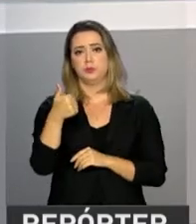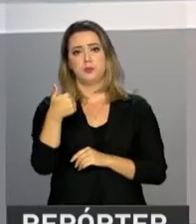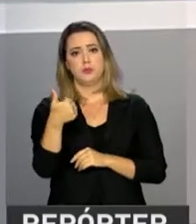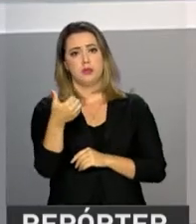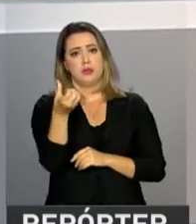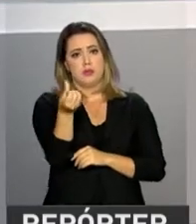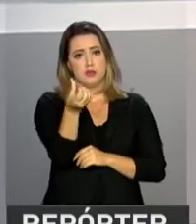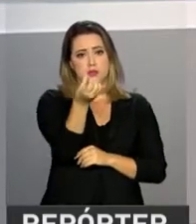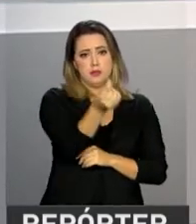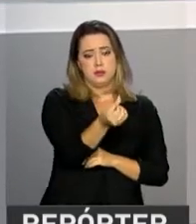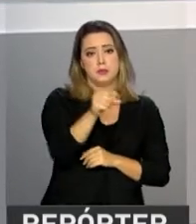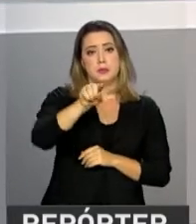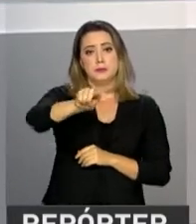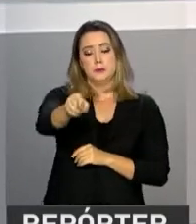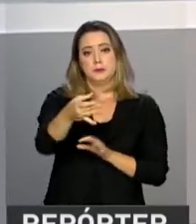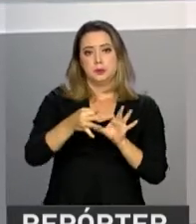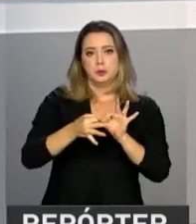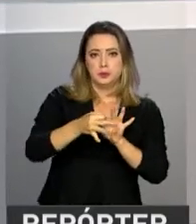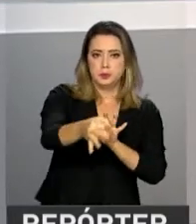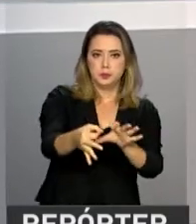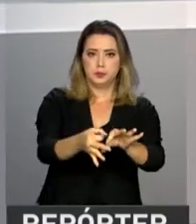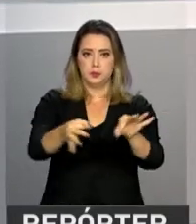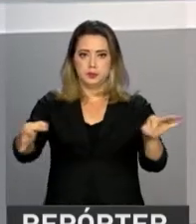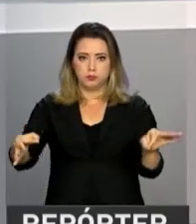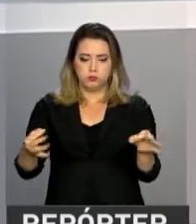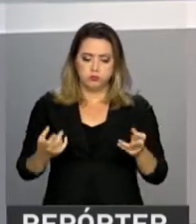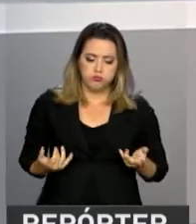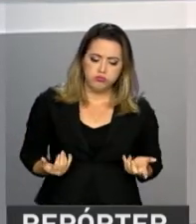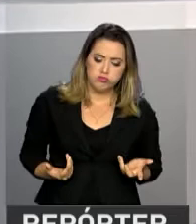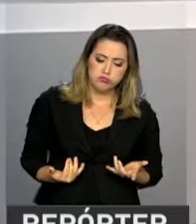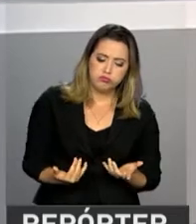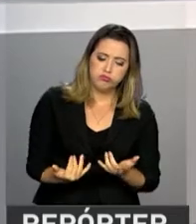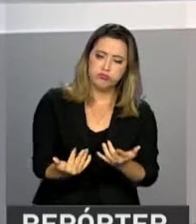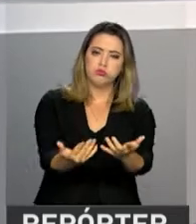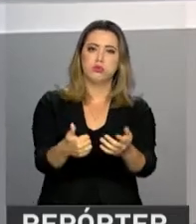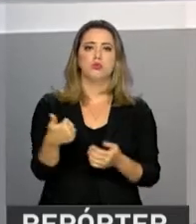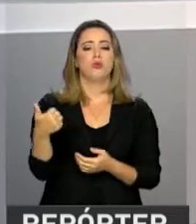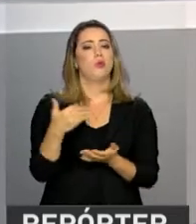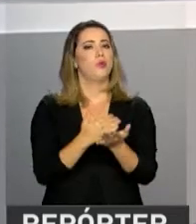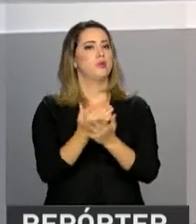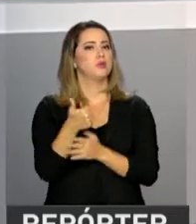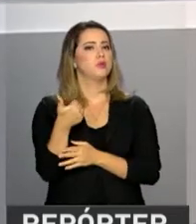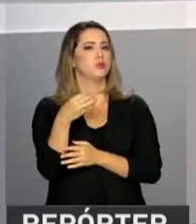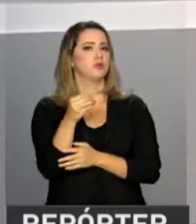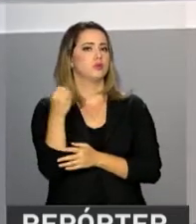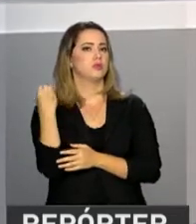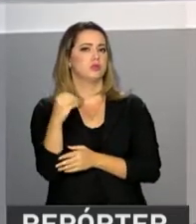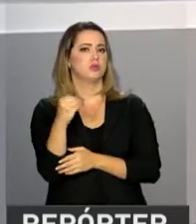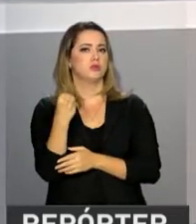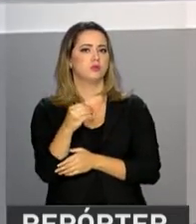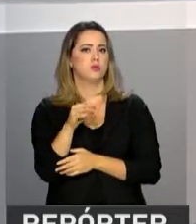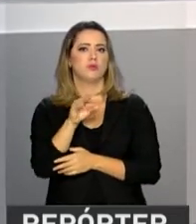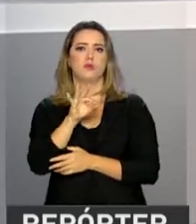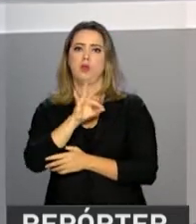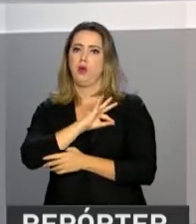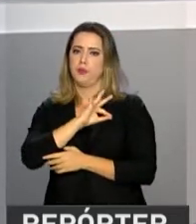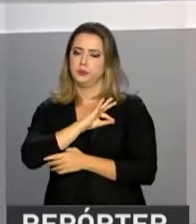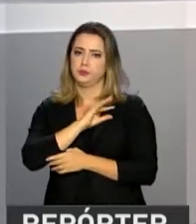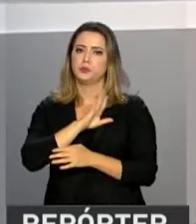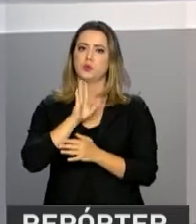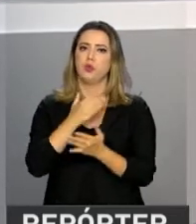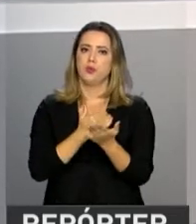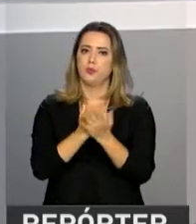chapada foram atingidos pelo fogo que começou no último dia 10 de outubro a polícia federal já iniciou iniciou uma investigação